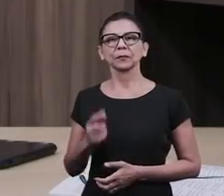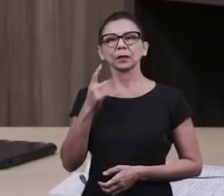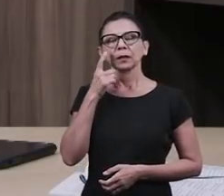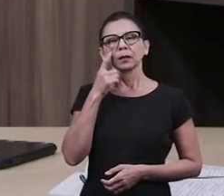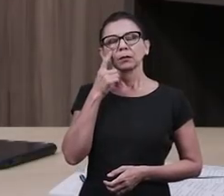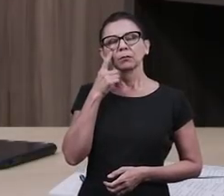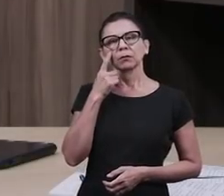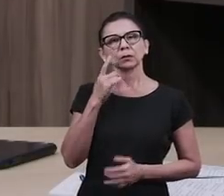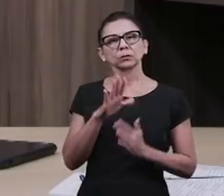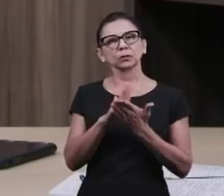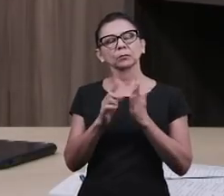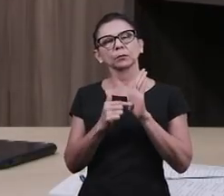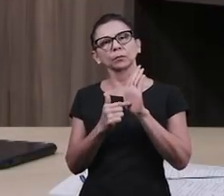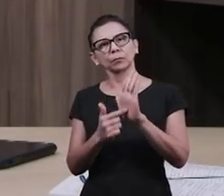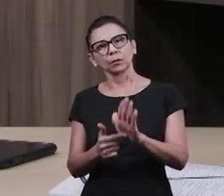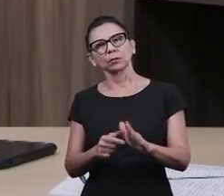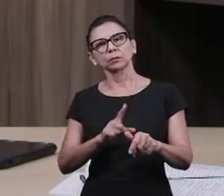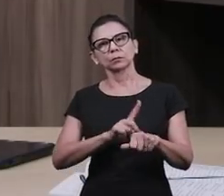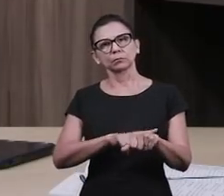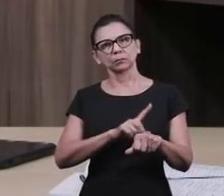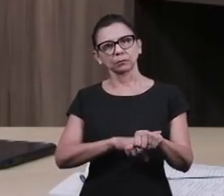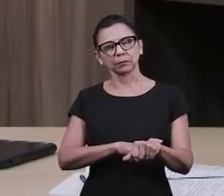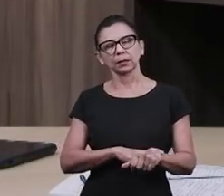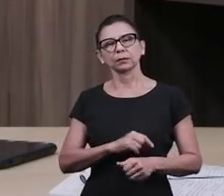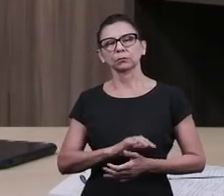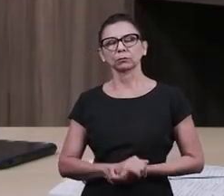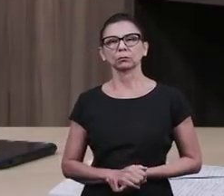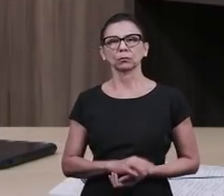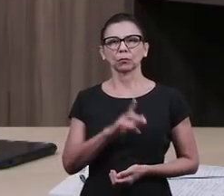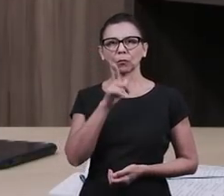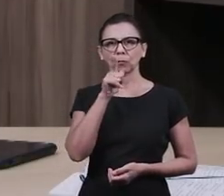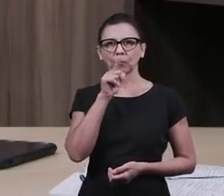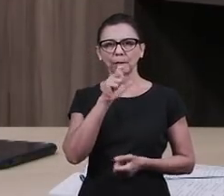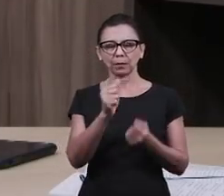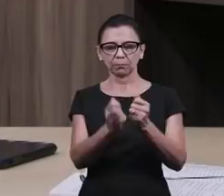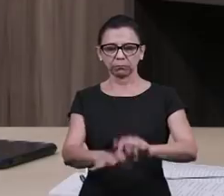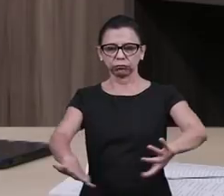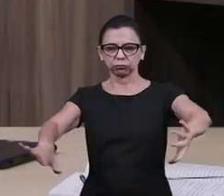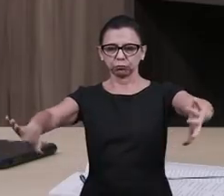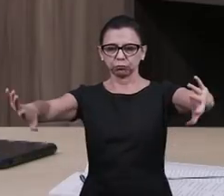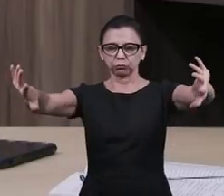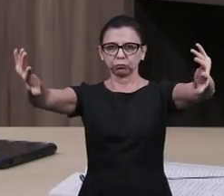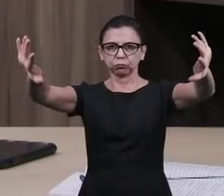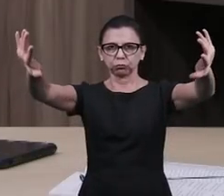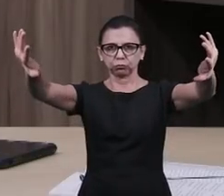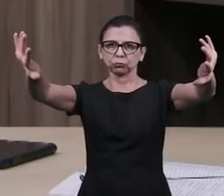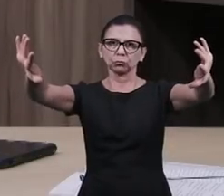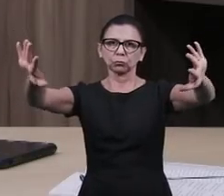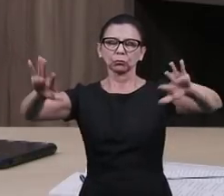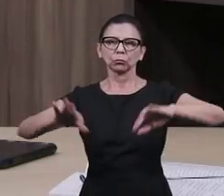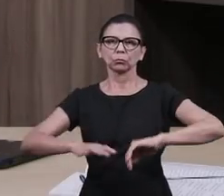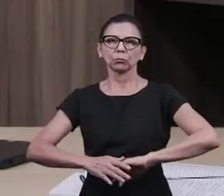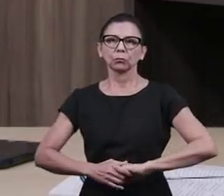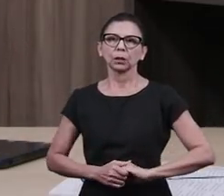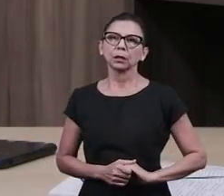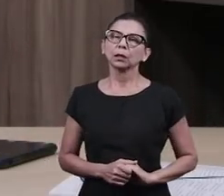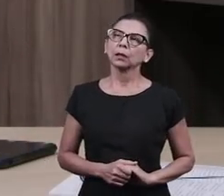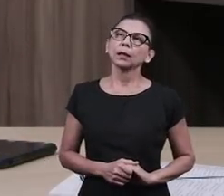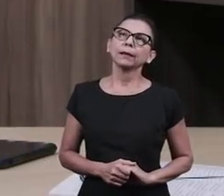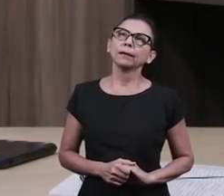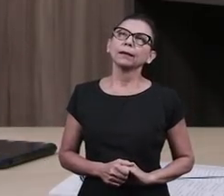fala, esse momento da travessia do Mar Vermelho como sendo um momento de uma beleza, de